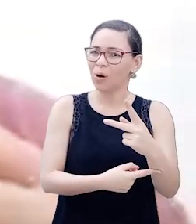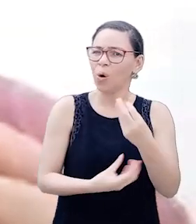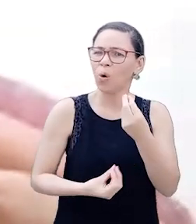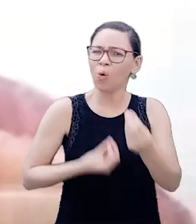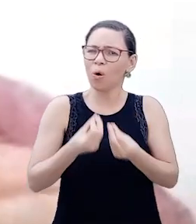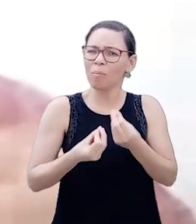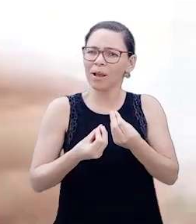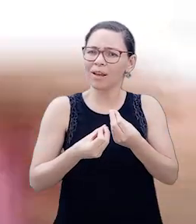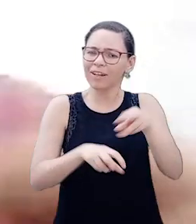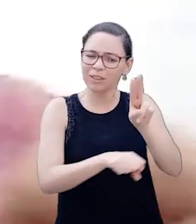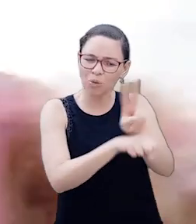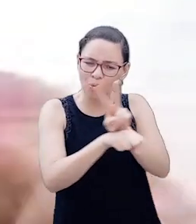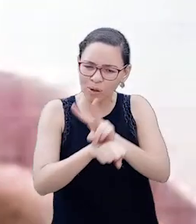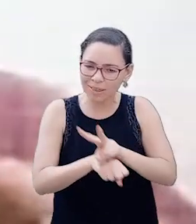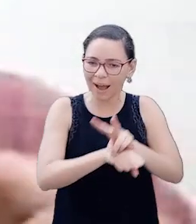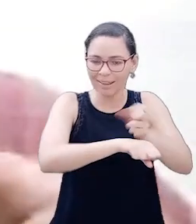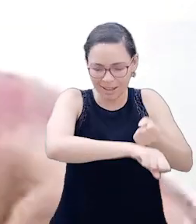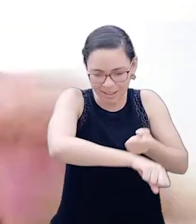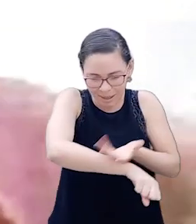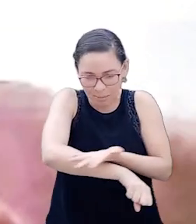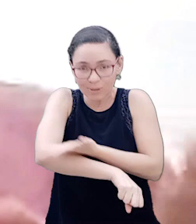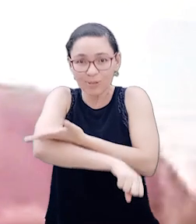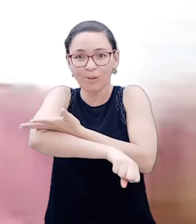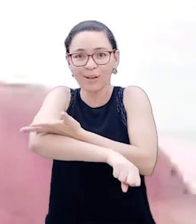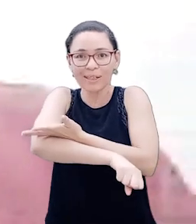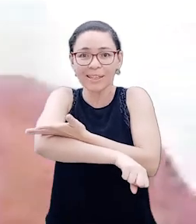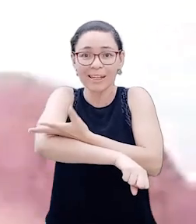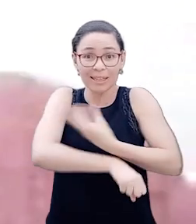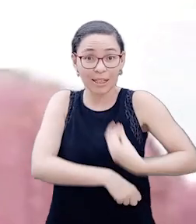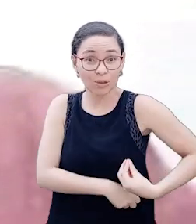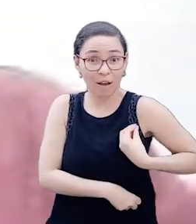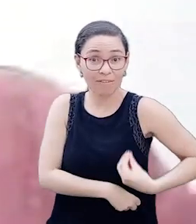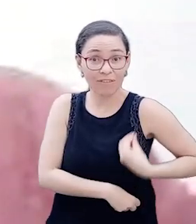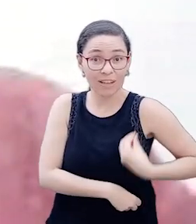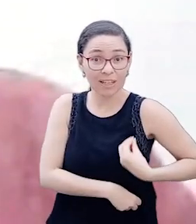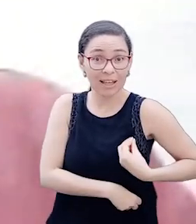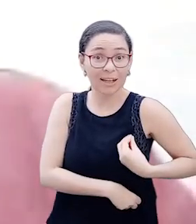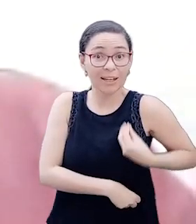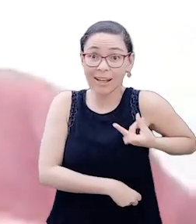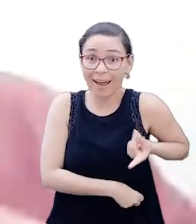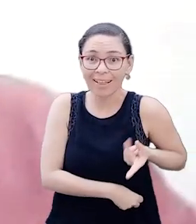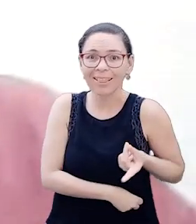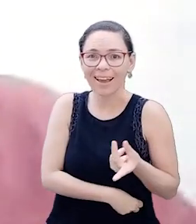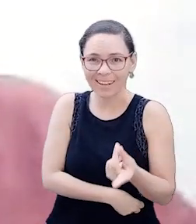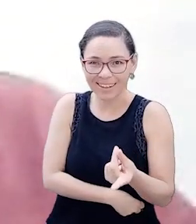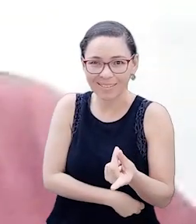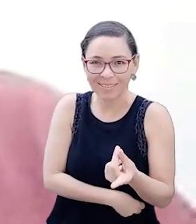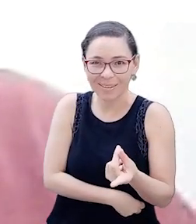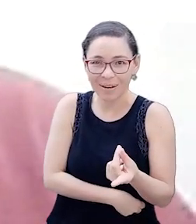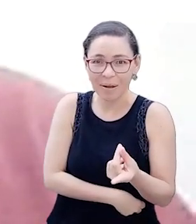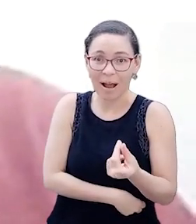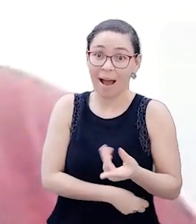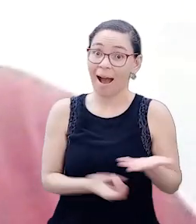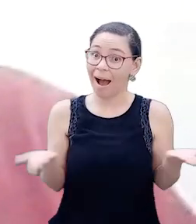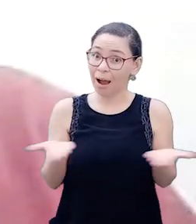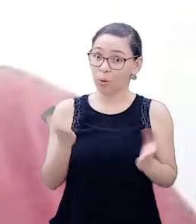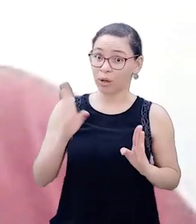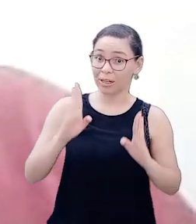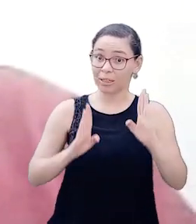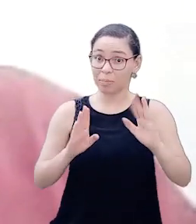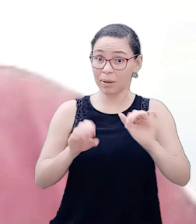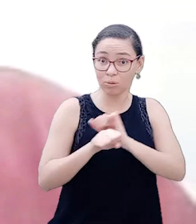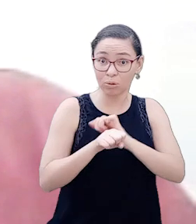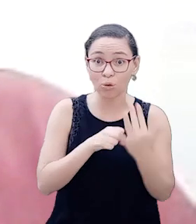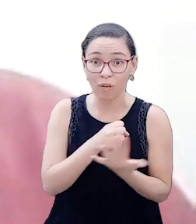relacionadas a isso, ressignificando esse atleta para uma vida fora do esporte. Já em relação à pandemia que estamos